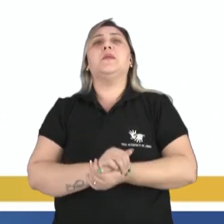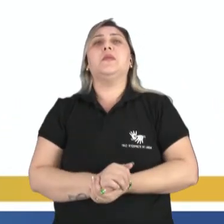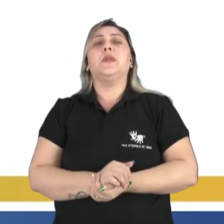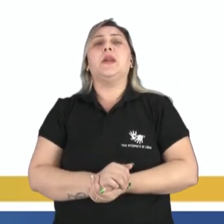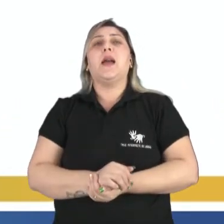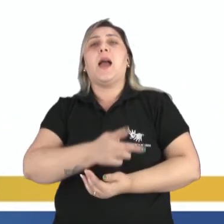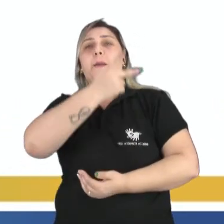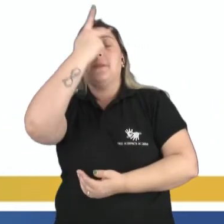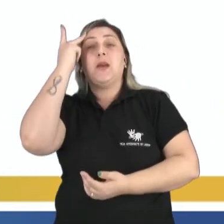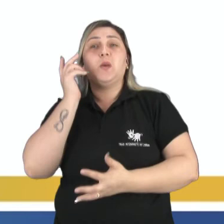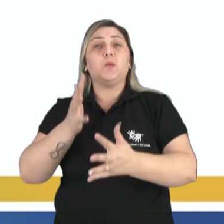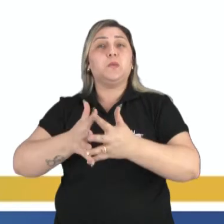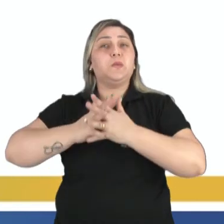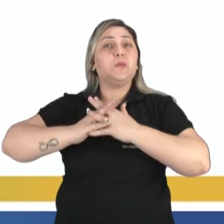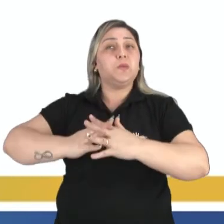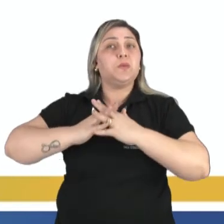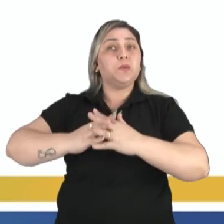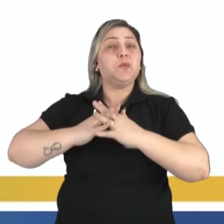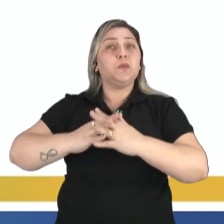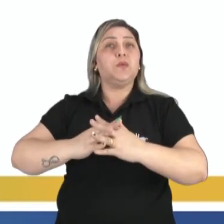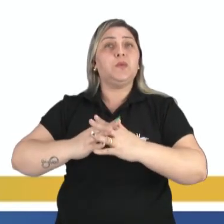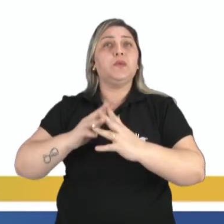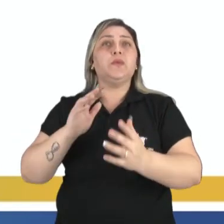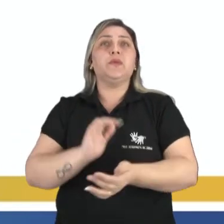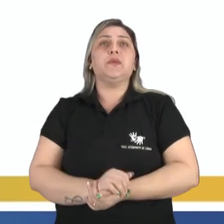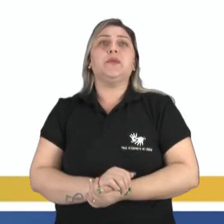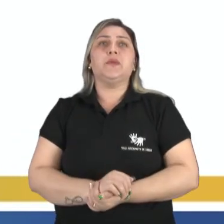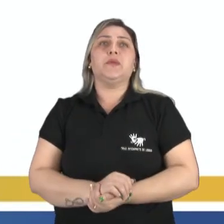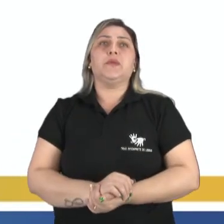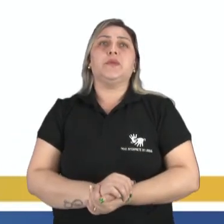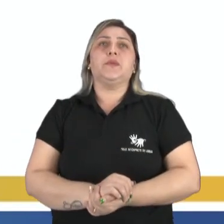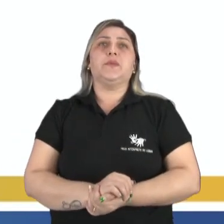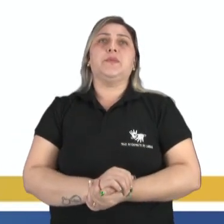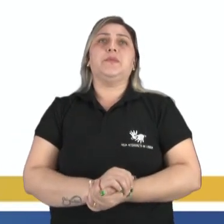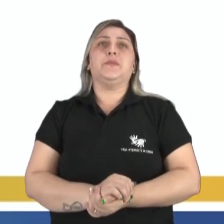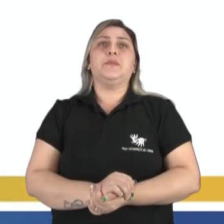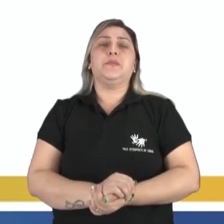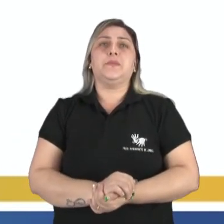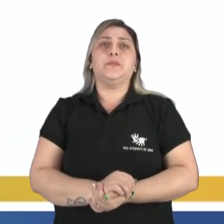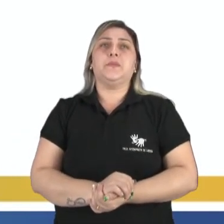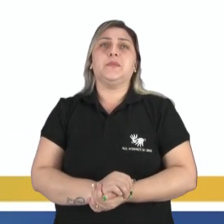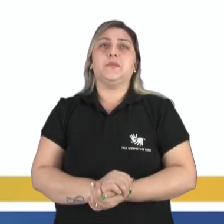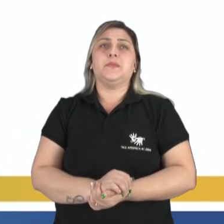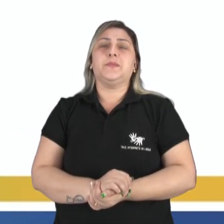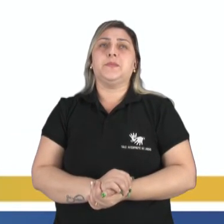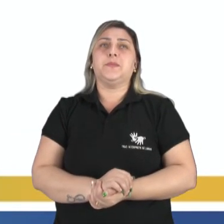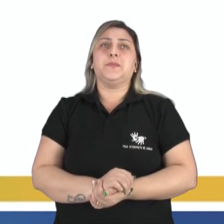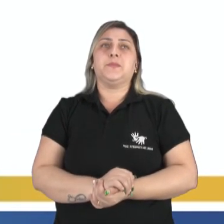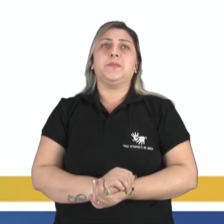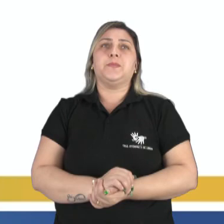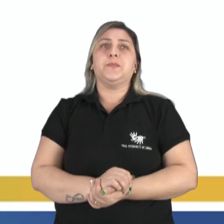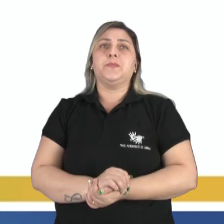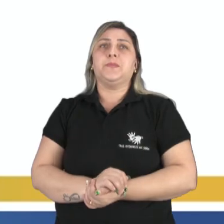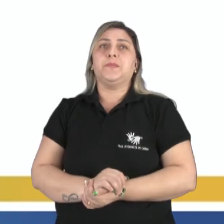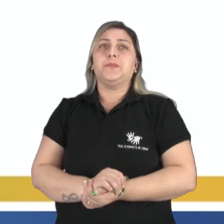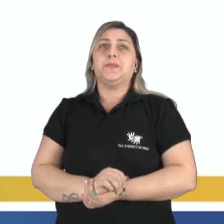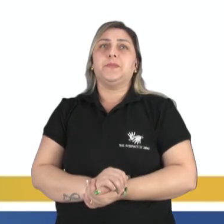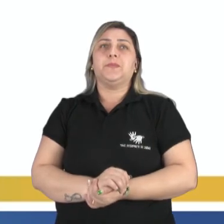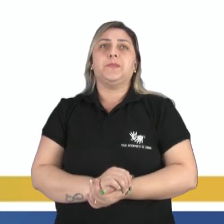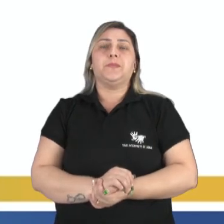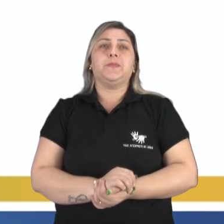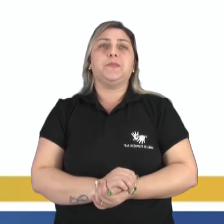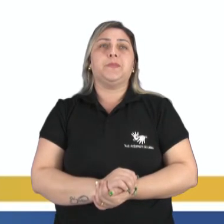cara confunde tudo, né? Até você fica confundido e está totalmente em desacordo com o assunto,